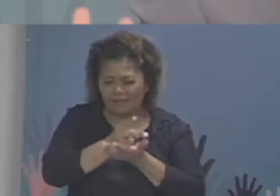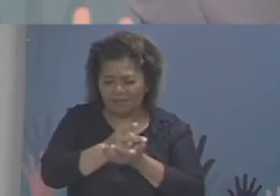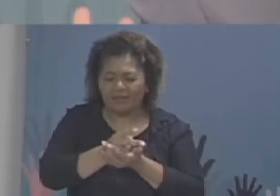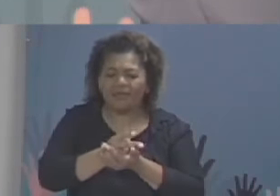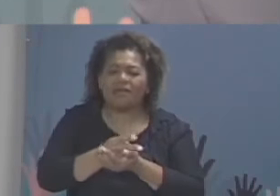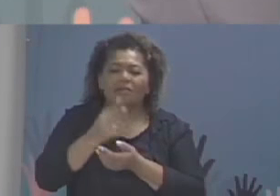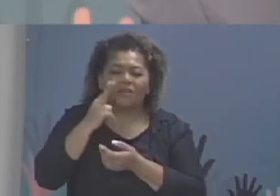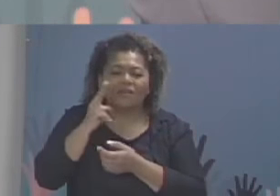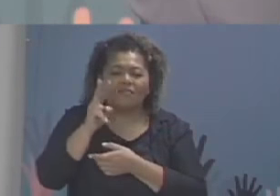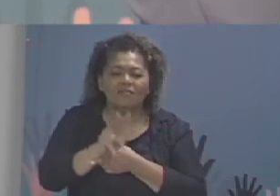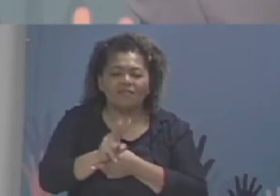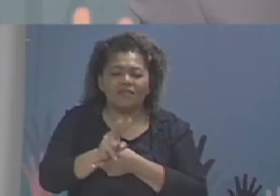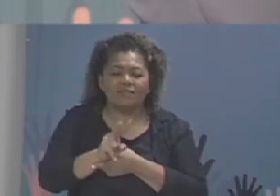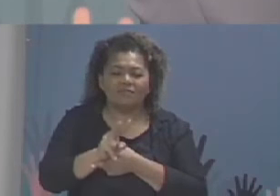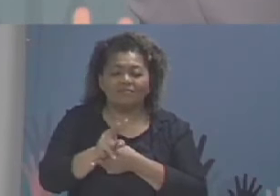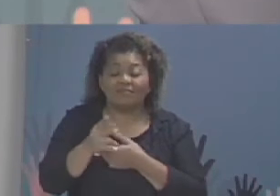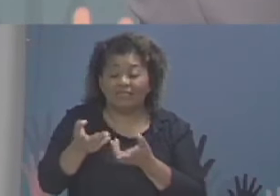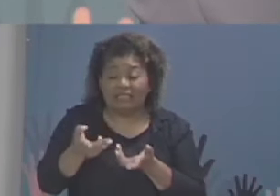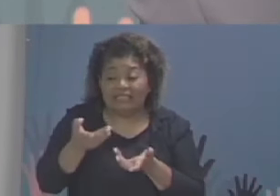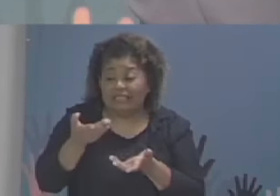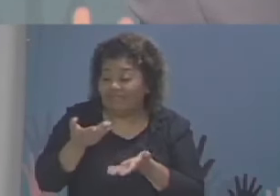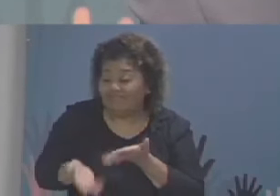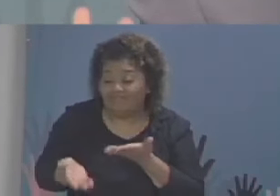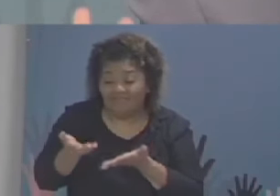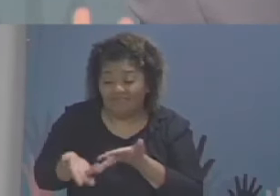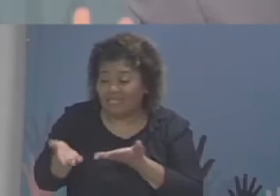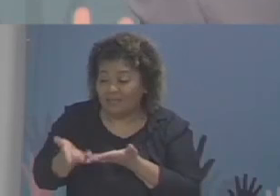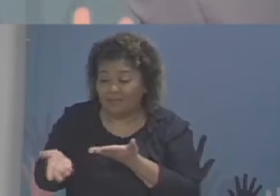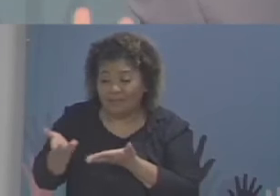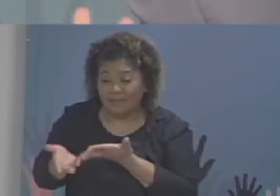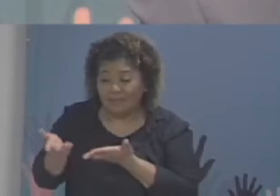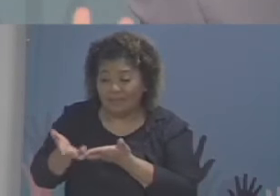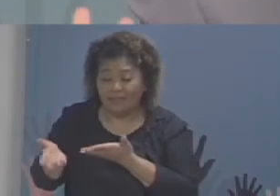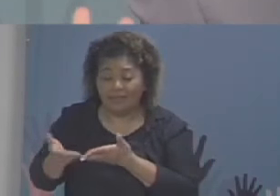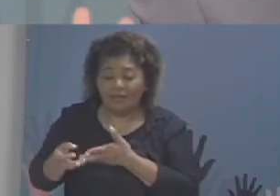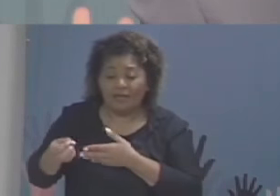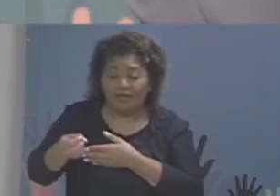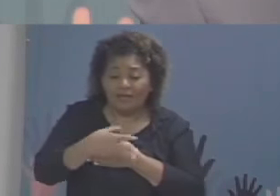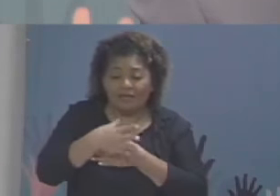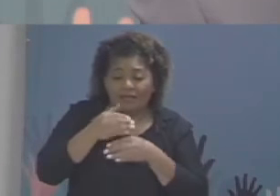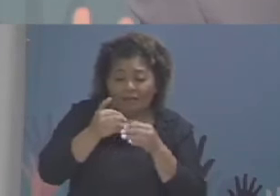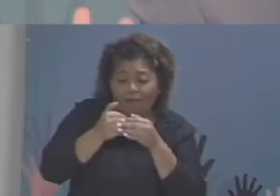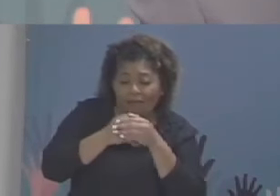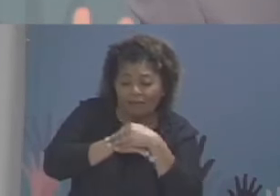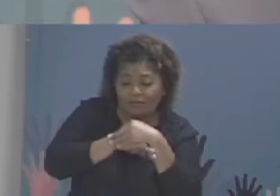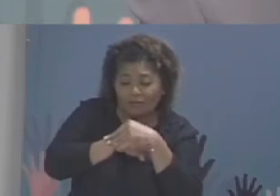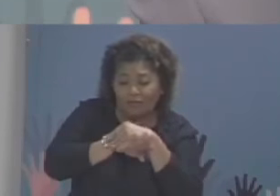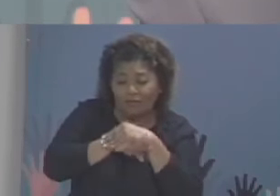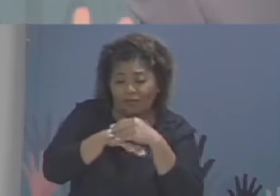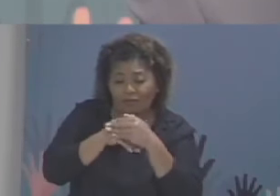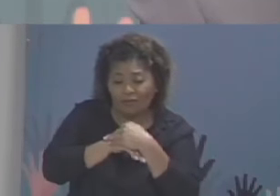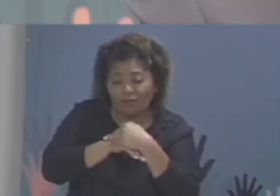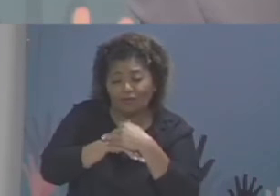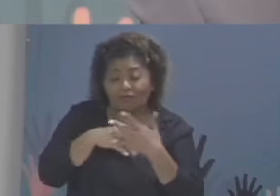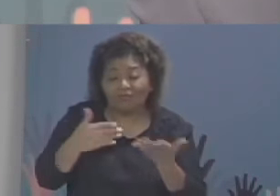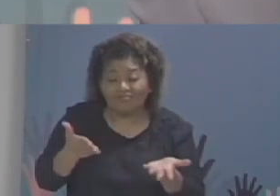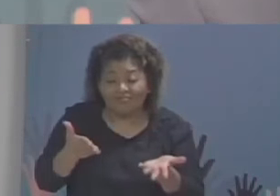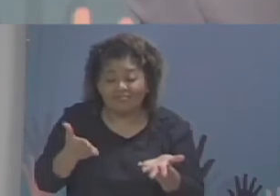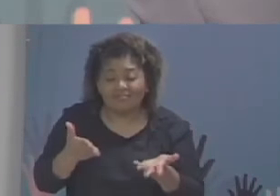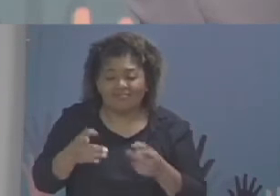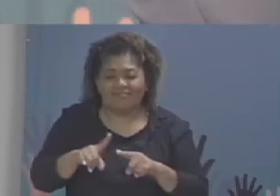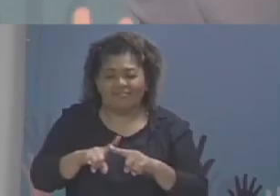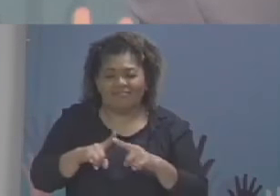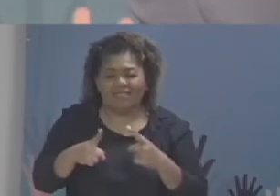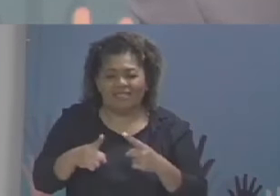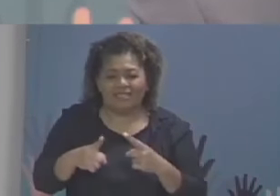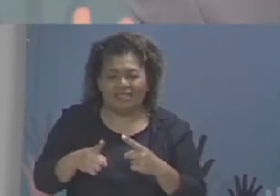quê? Porque viram que era uma canoa furada, que não vale a pena. Por exemplo, a renovação esconde a sua antiga cabeça de chapa. Por quê? Porque ela está